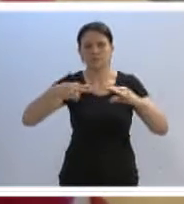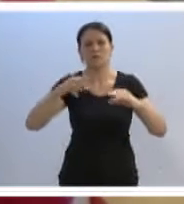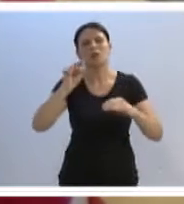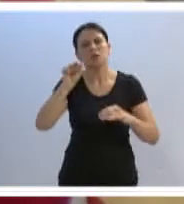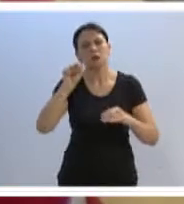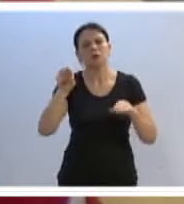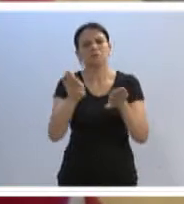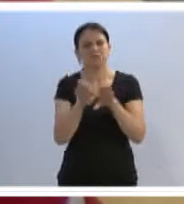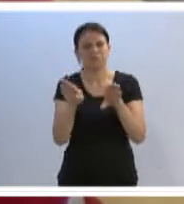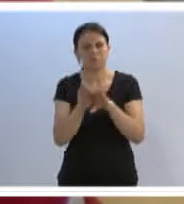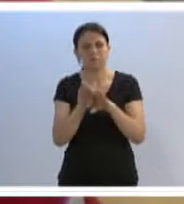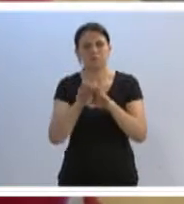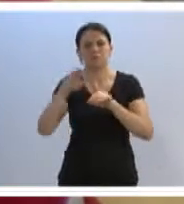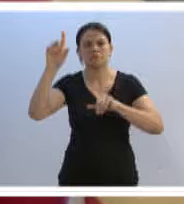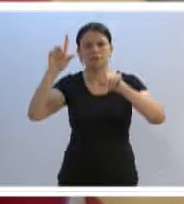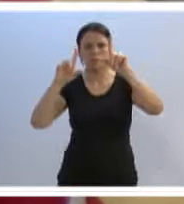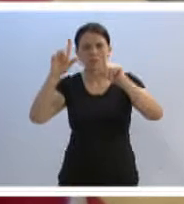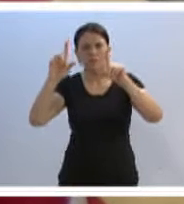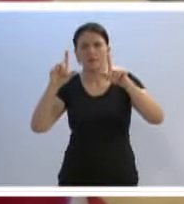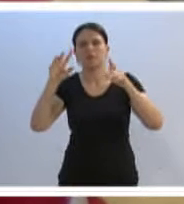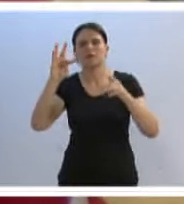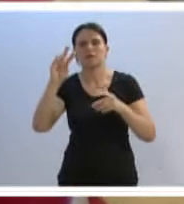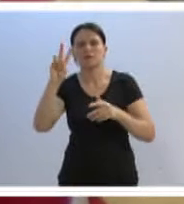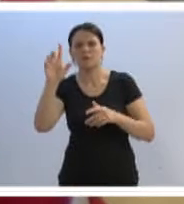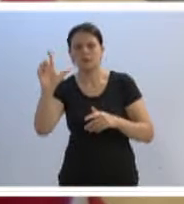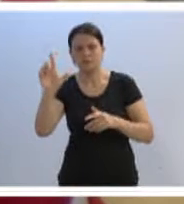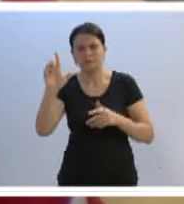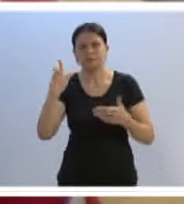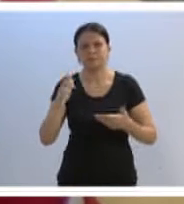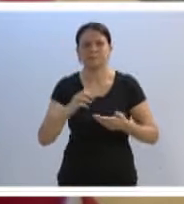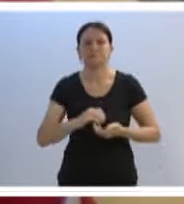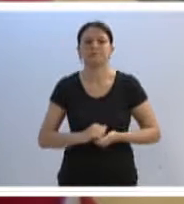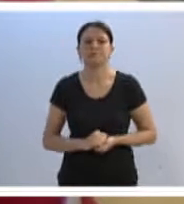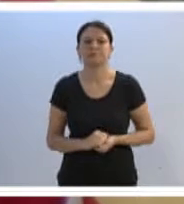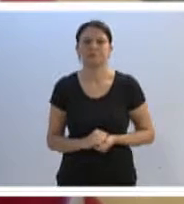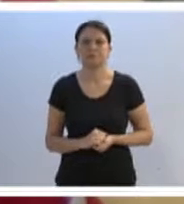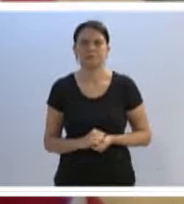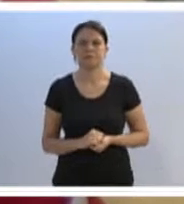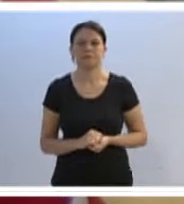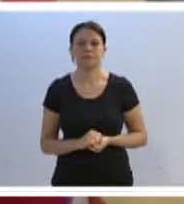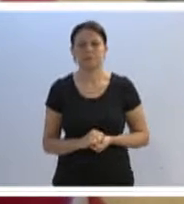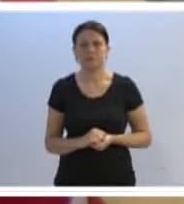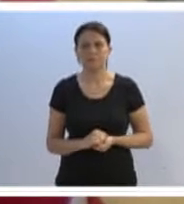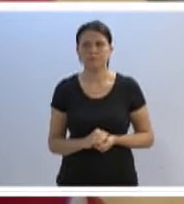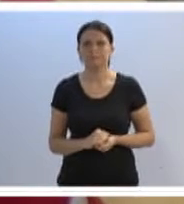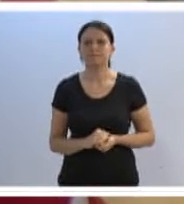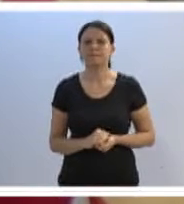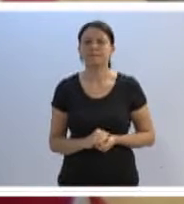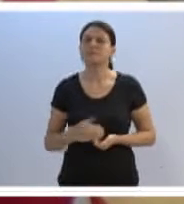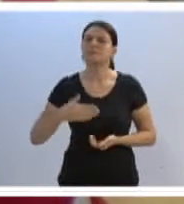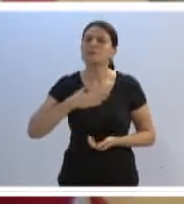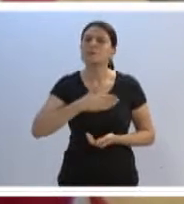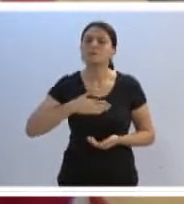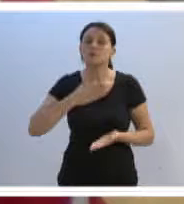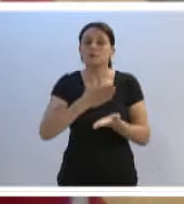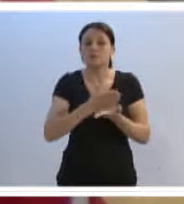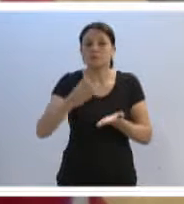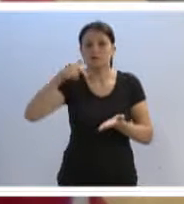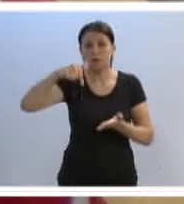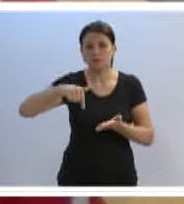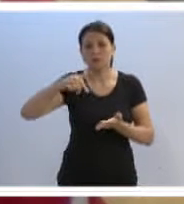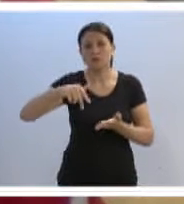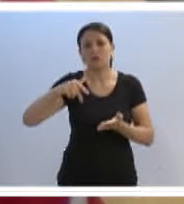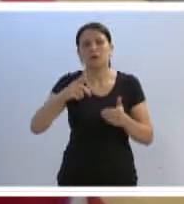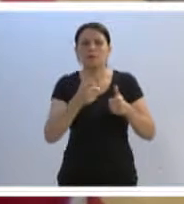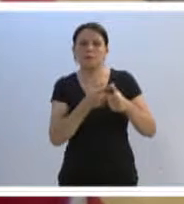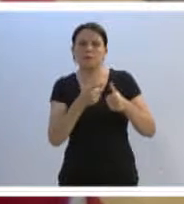que nos acompanham através dos canais de comunicação da TV Legislativa. Eu gostaria de iniciar minha fala primeiro fazendo